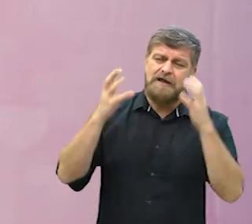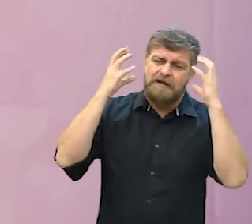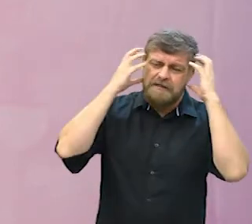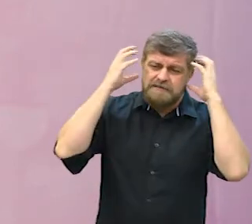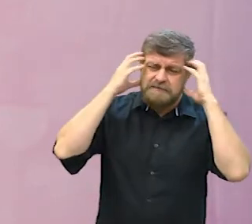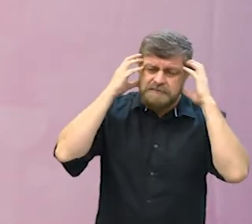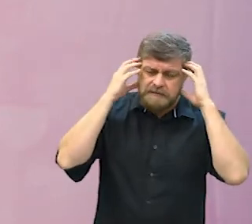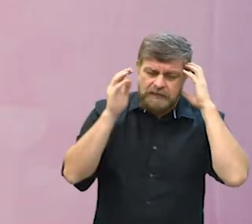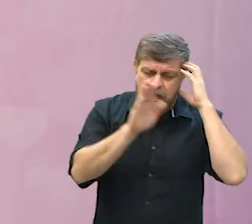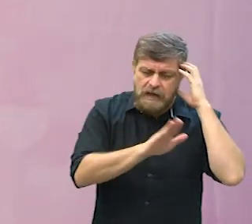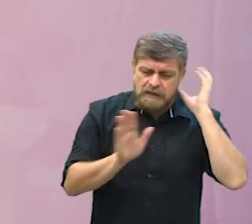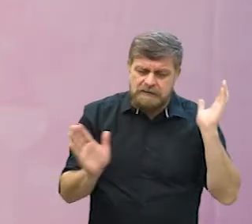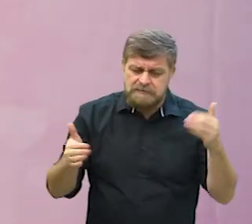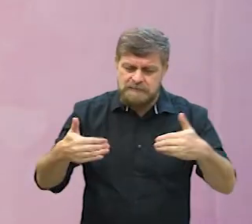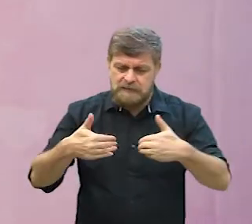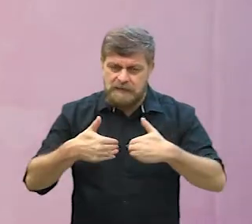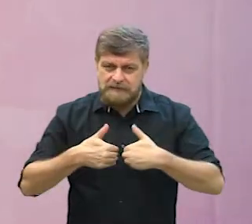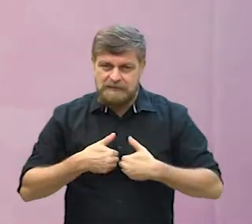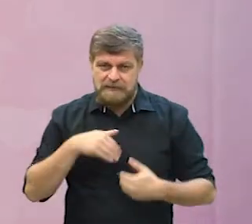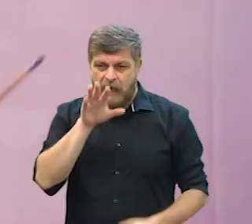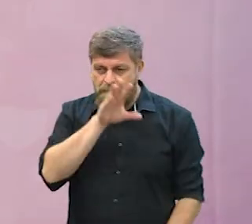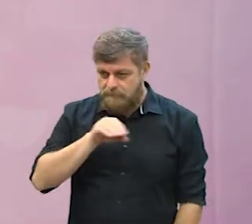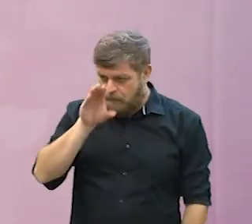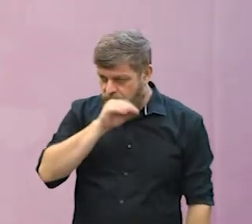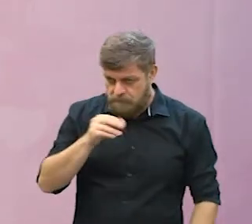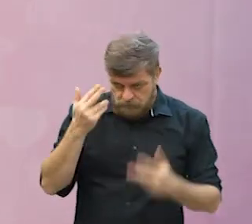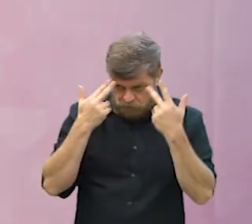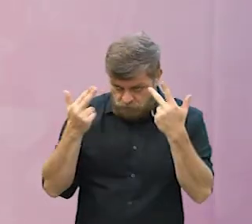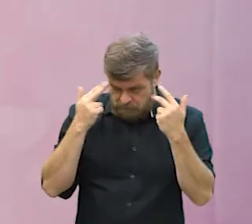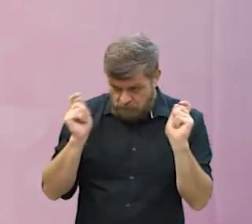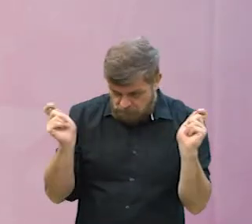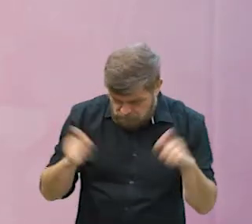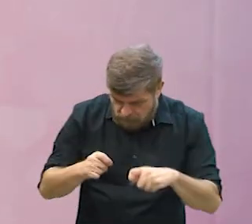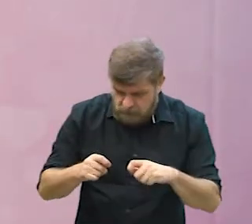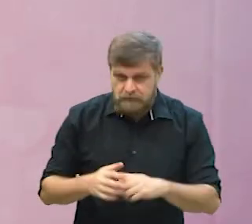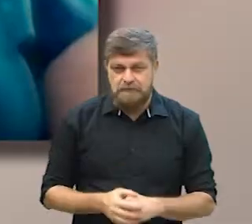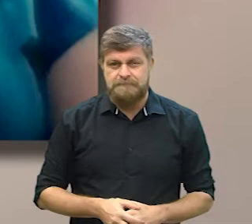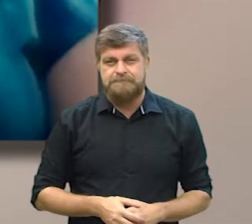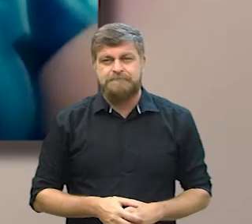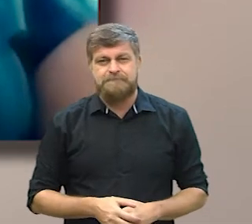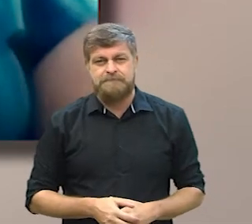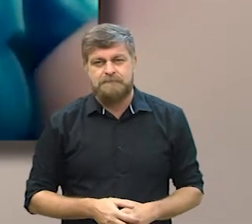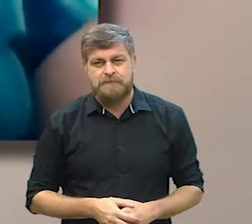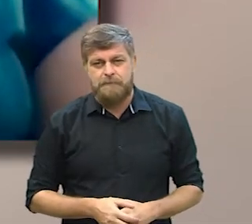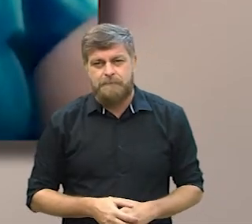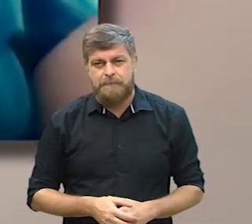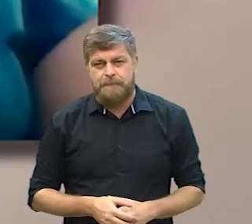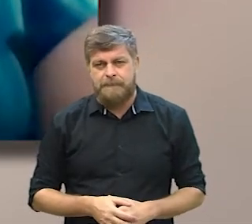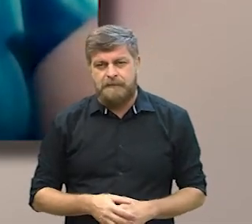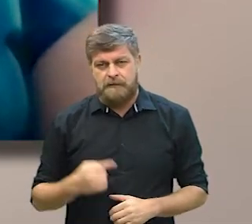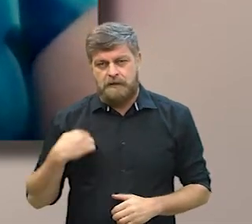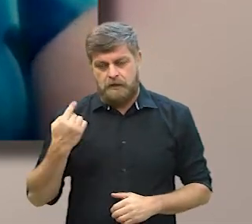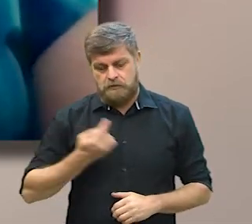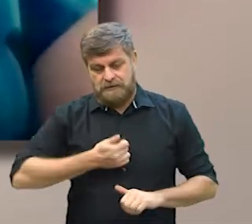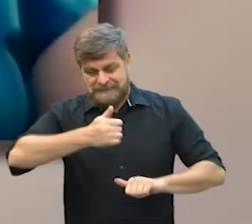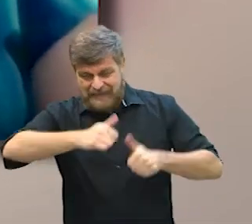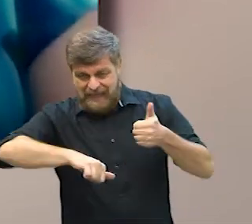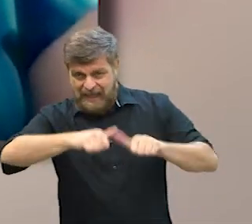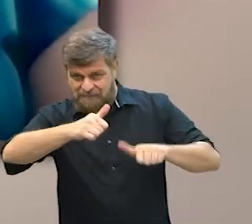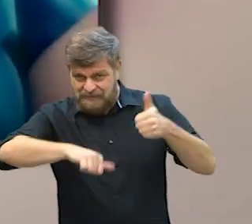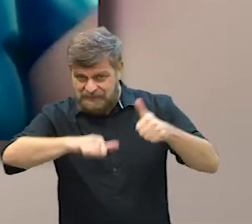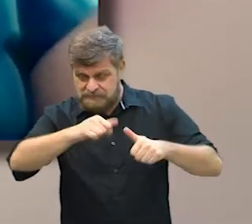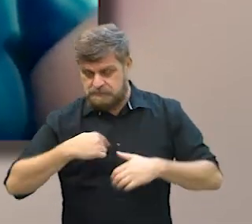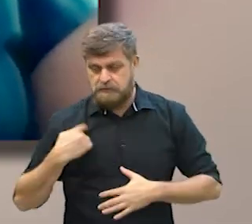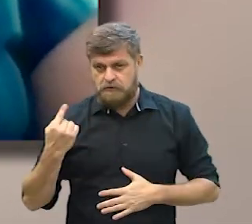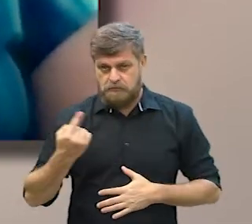a criança com TEA, ela pode desenvolver a fala normalmente? Sim, aí claro que na